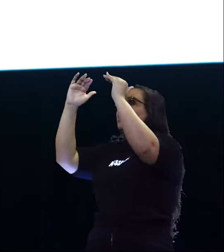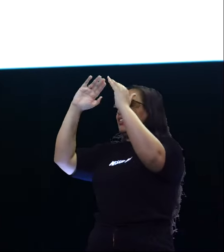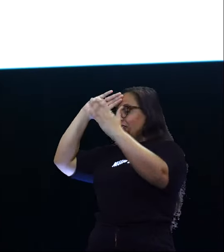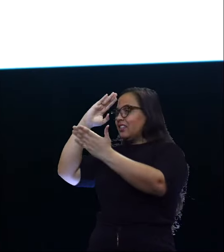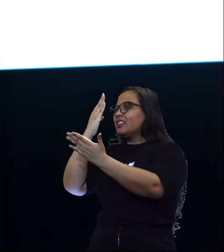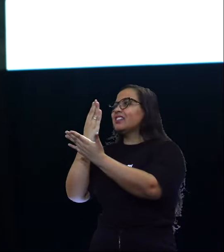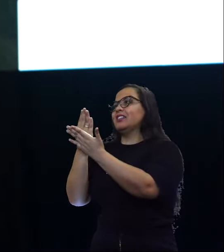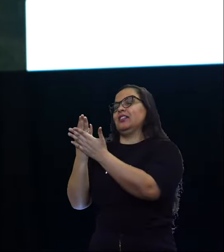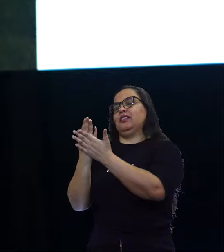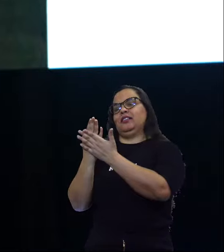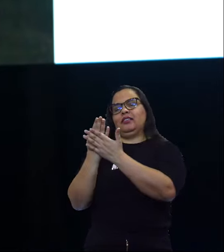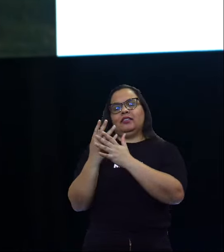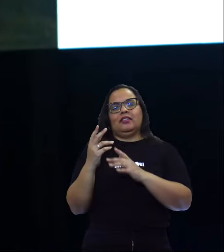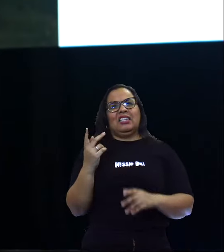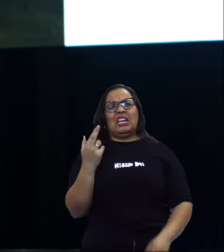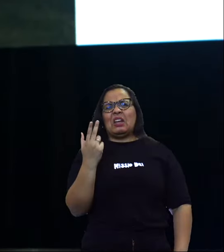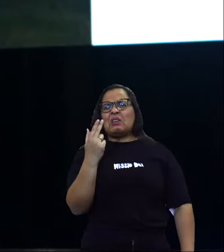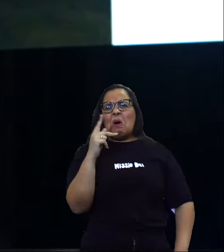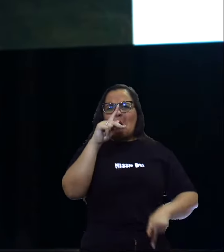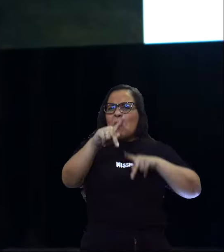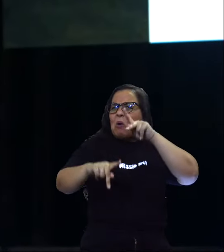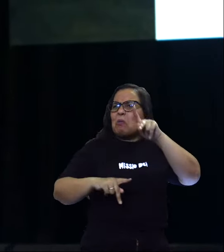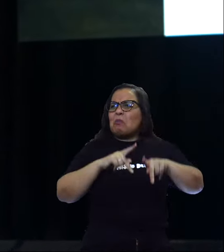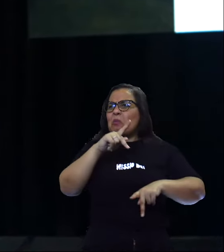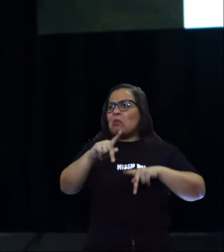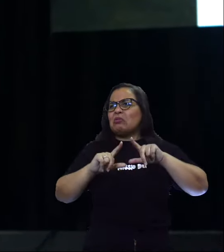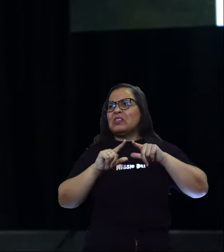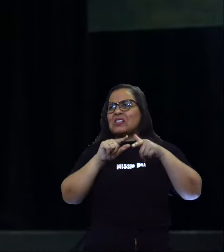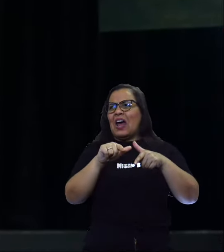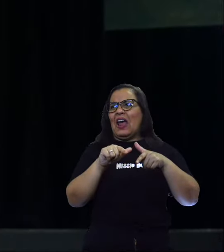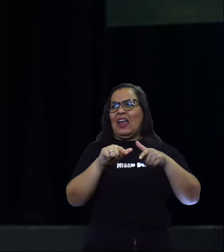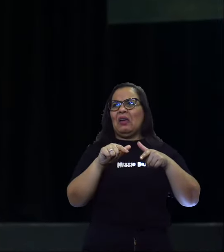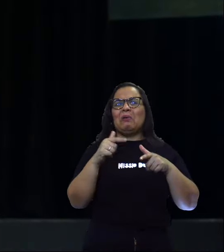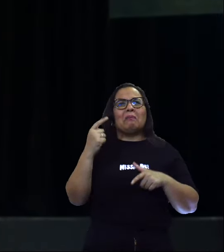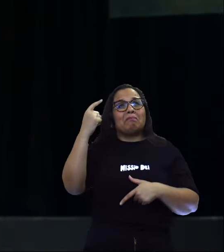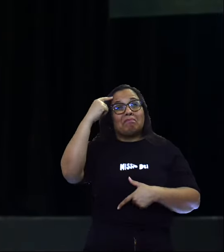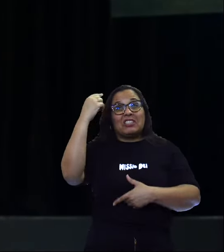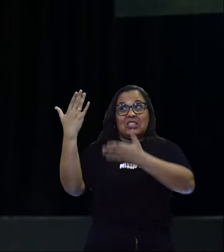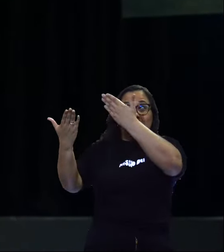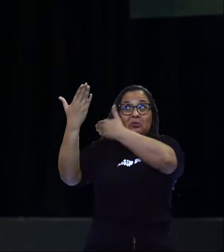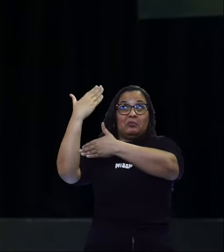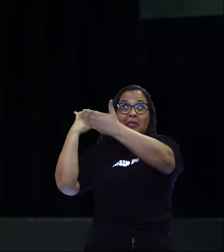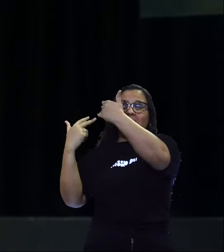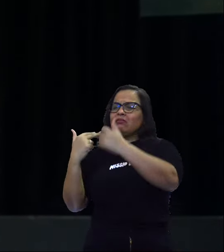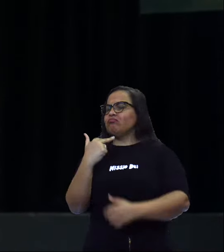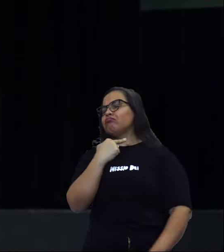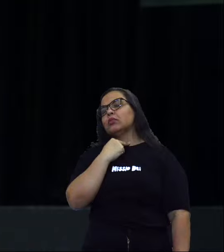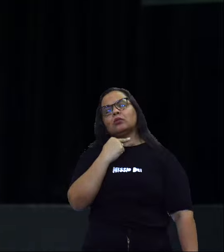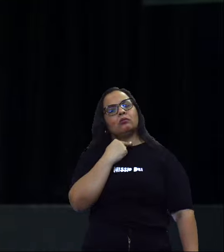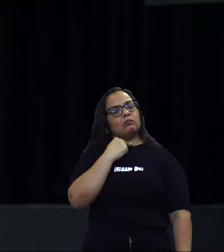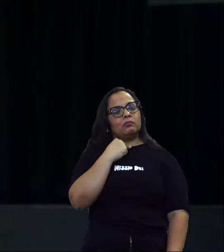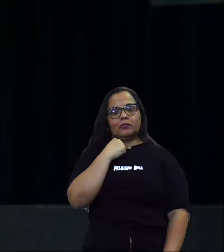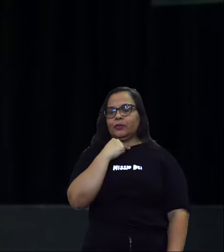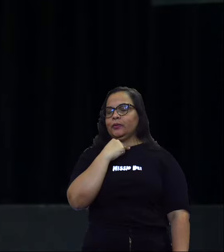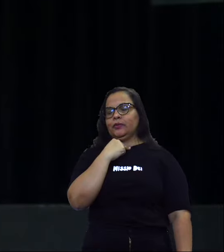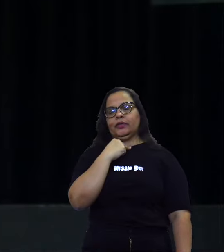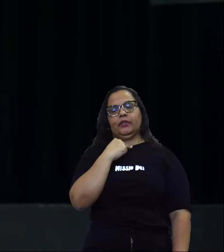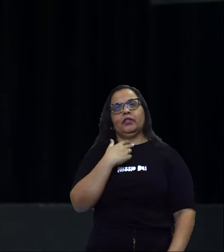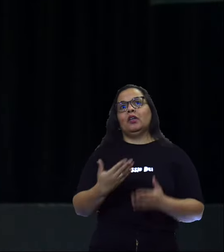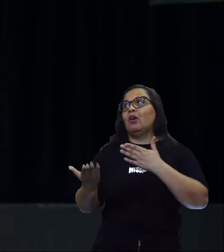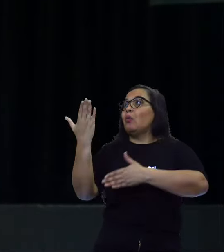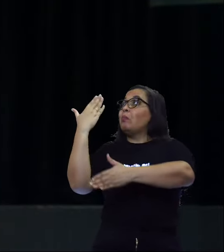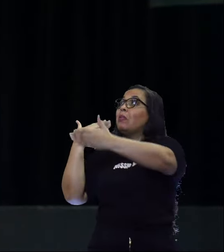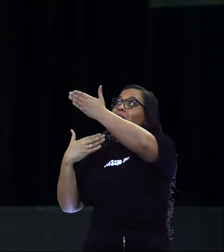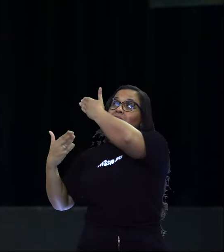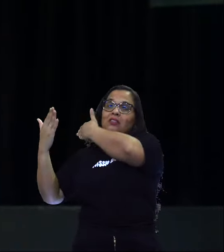de voltar. E sabe, o passado, por melhor que ele possa ser, ele nunca pode ser o nosso destino. Ele só pode ser